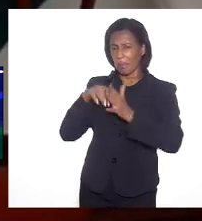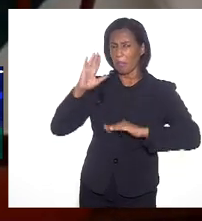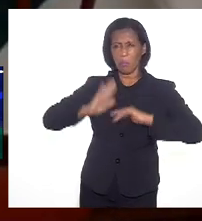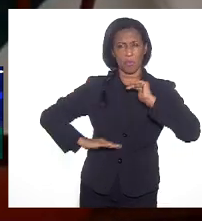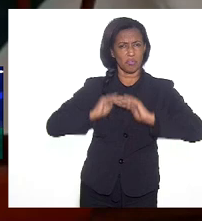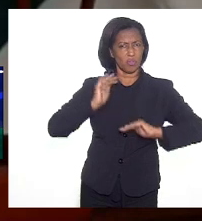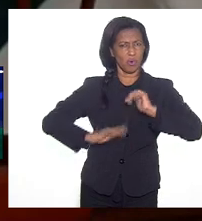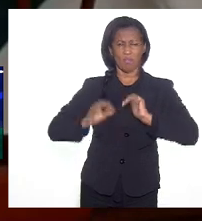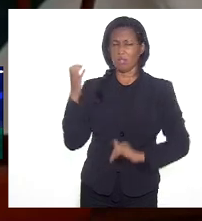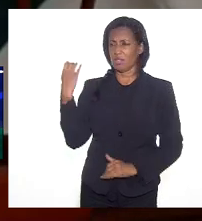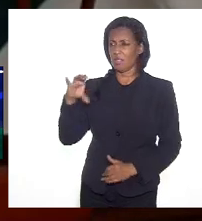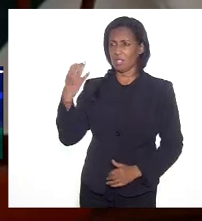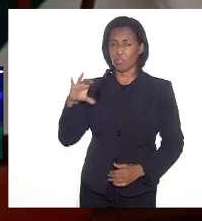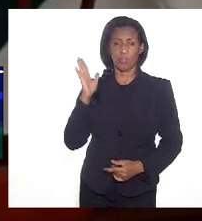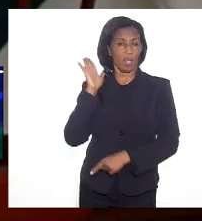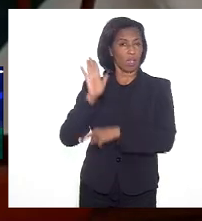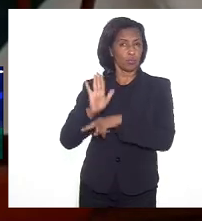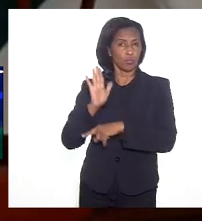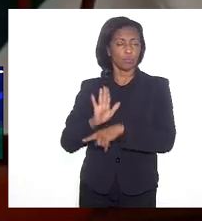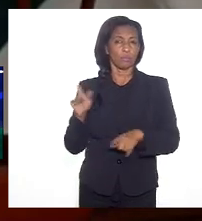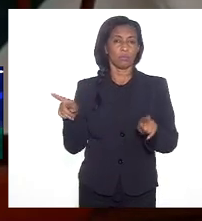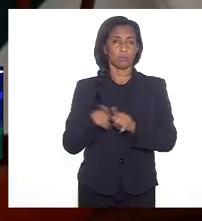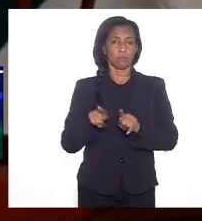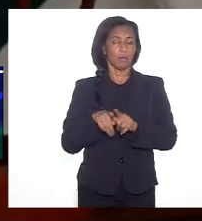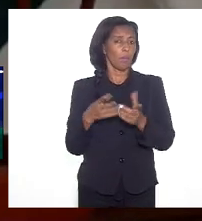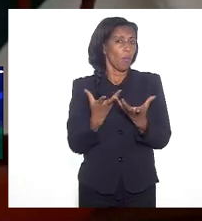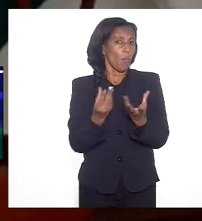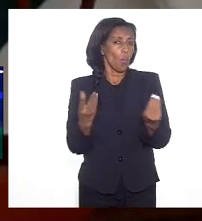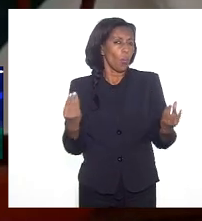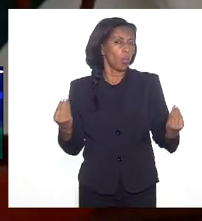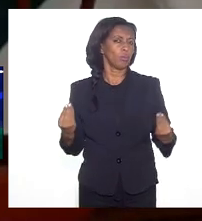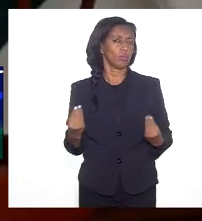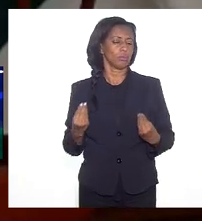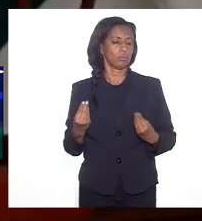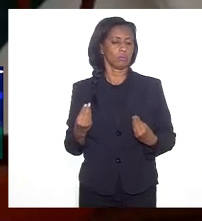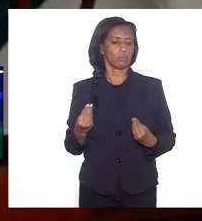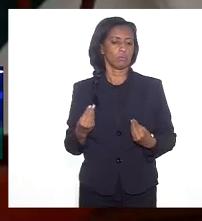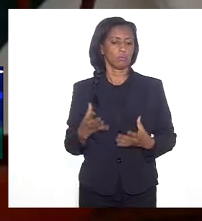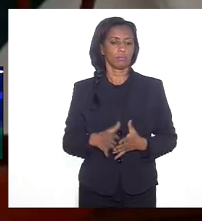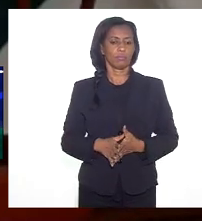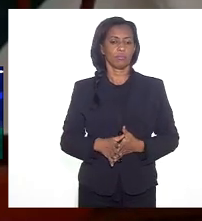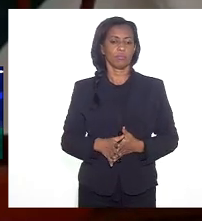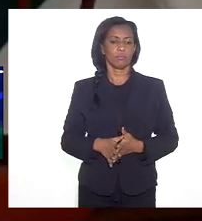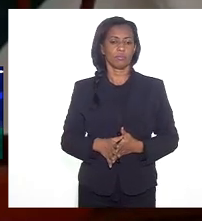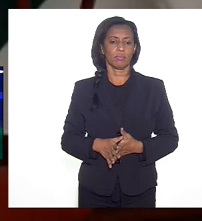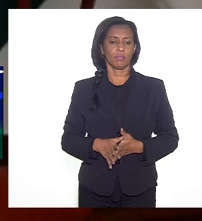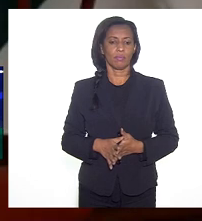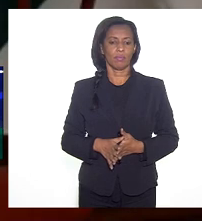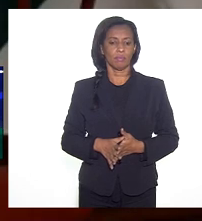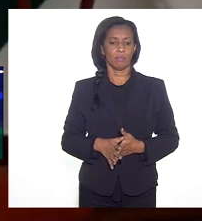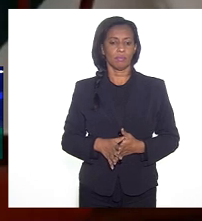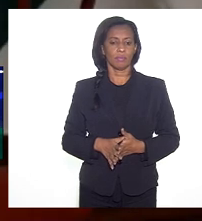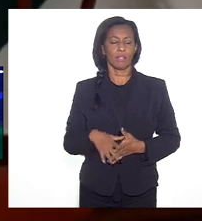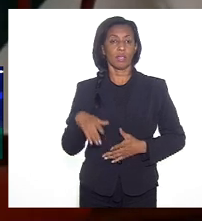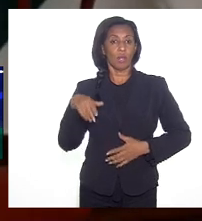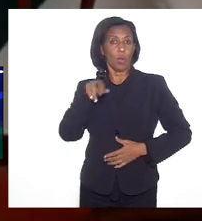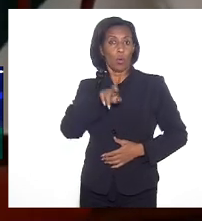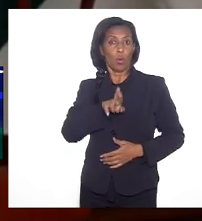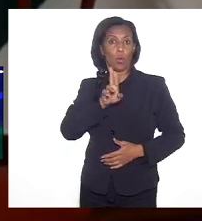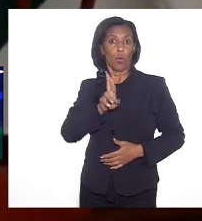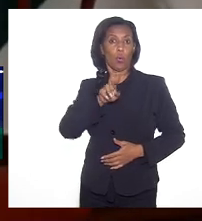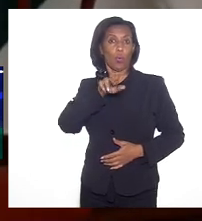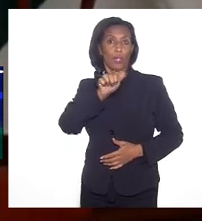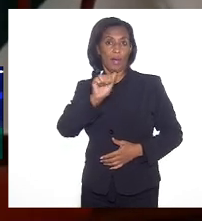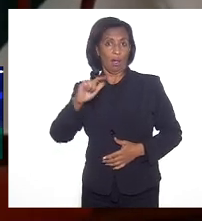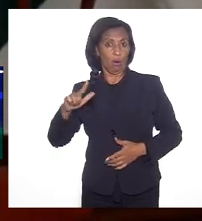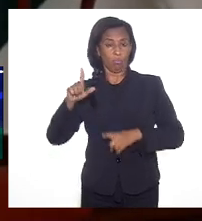cientistas que contribuem muito também para a questão de a questão rural e também a